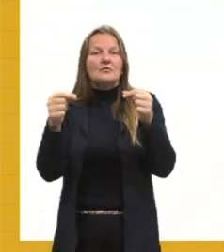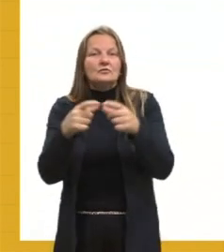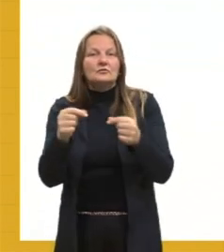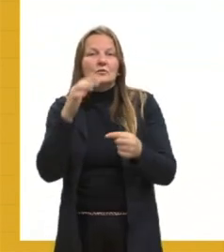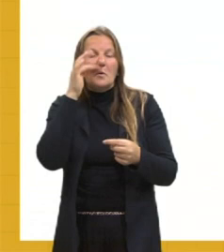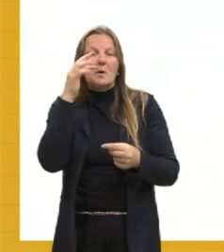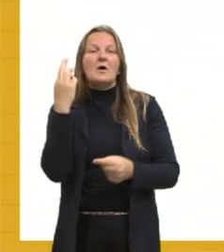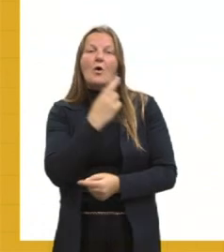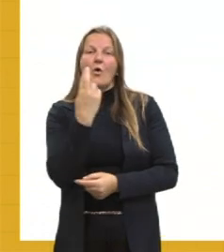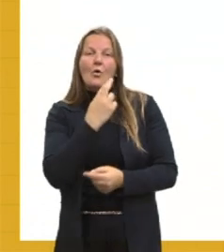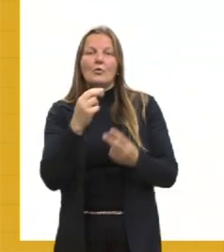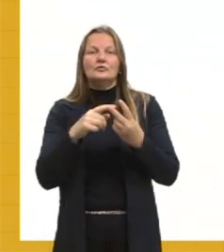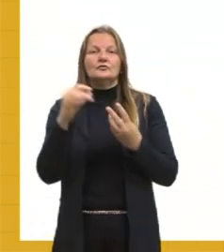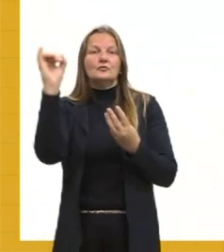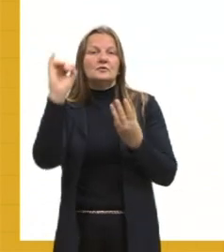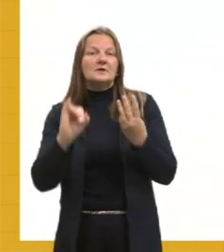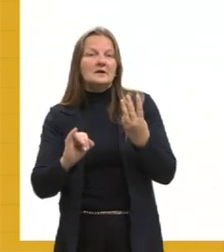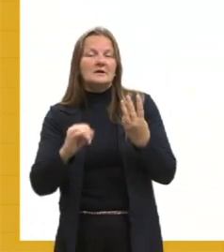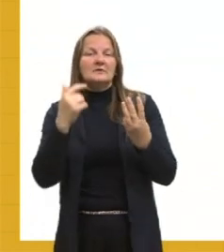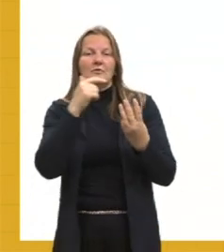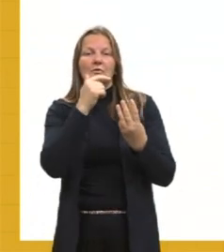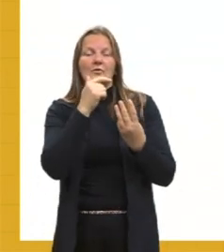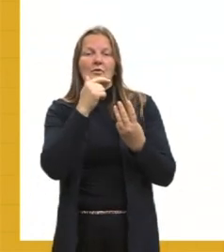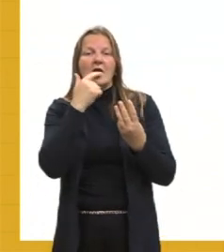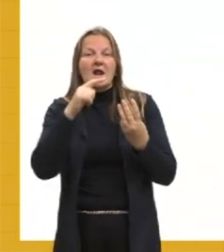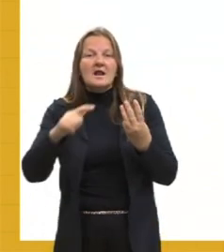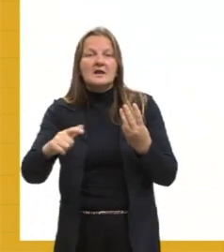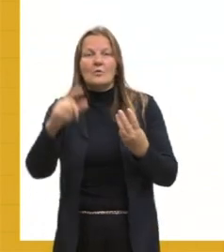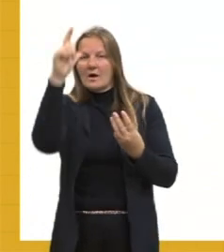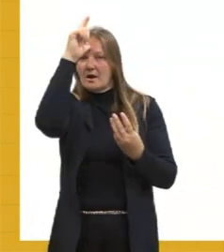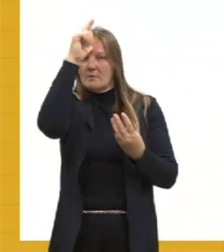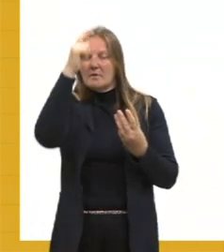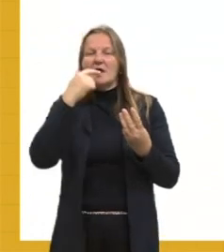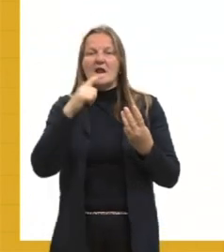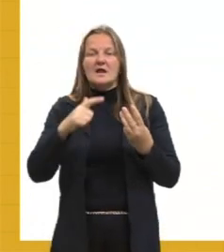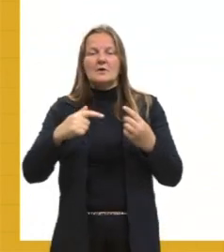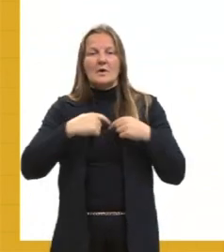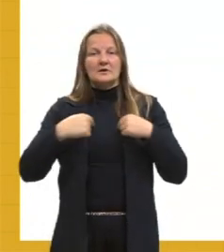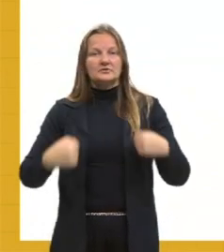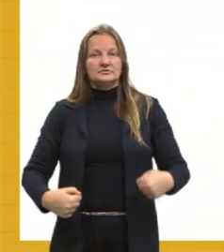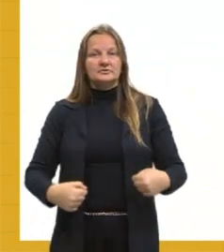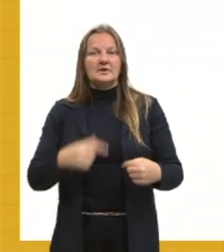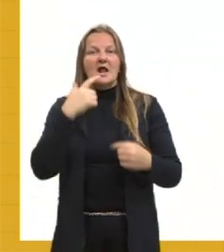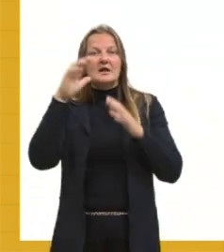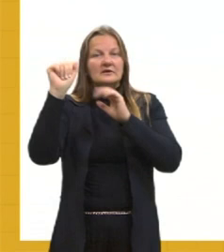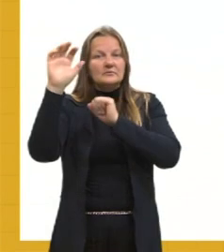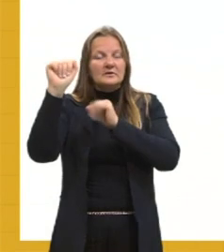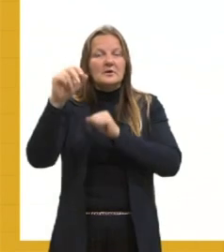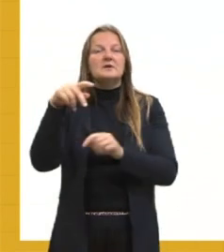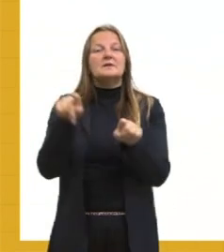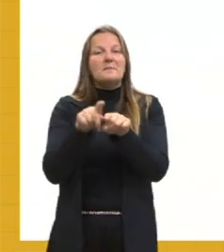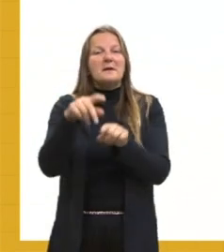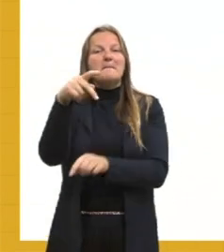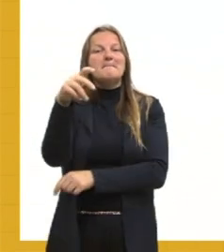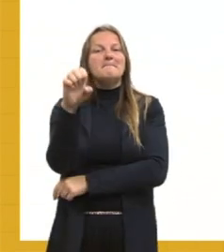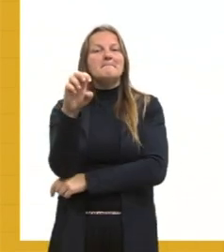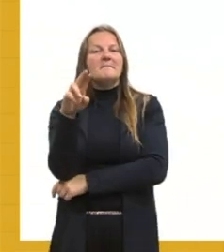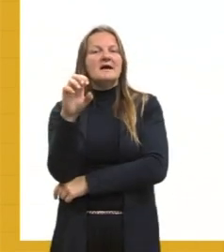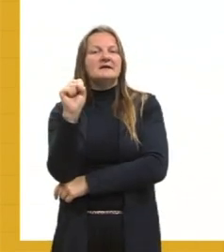do Russo do italiano do Alemão do chinês do espanhol e do persa então para vocês verem que